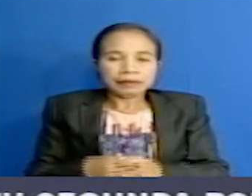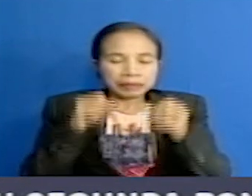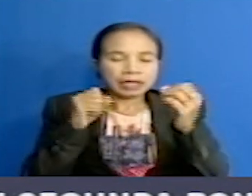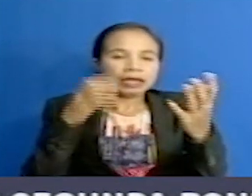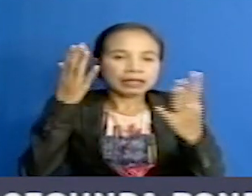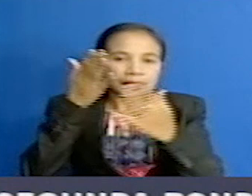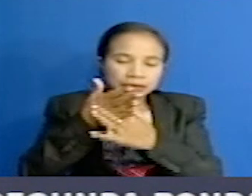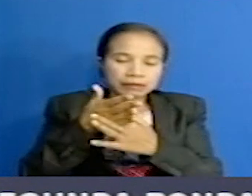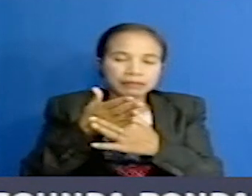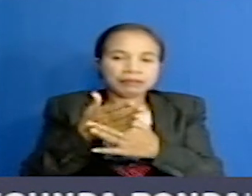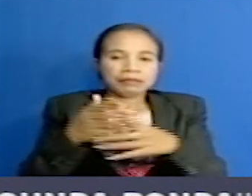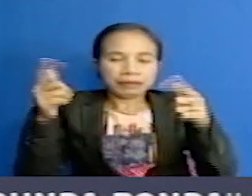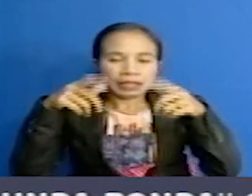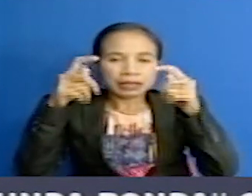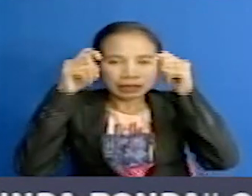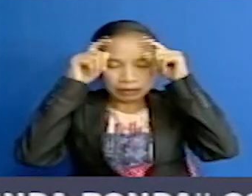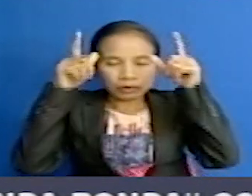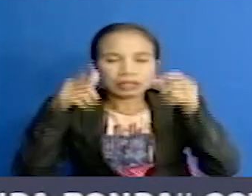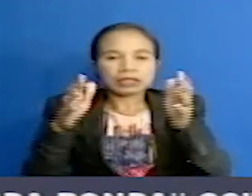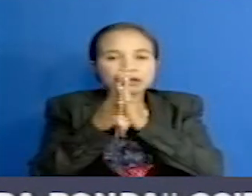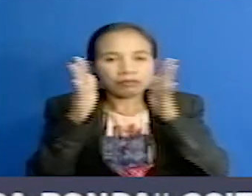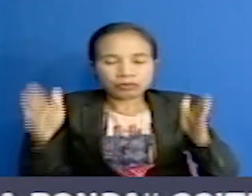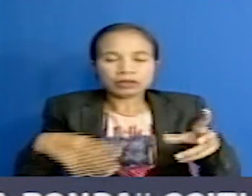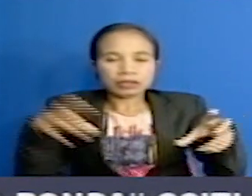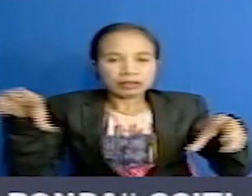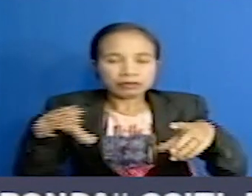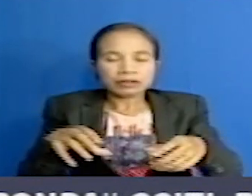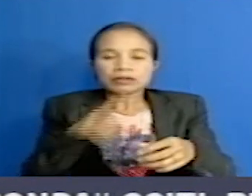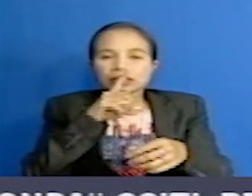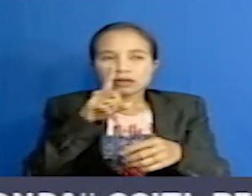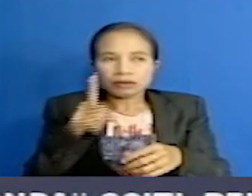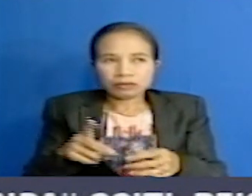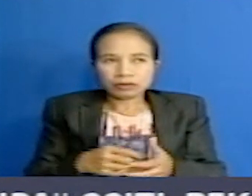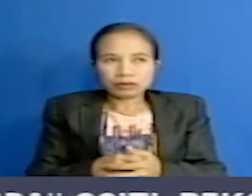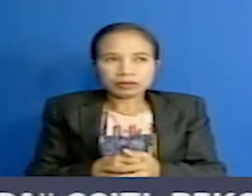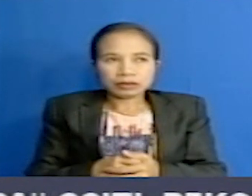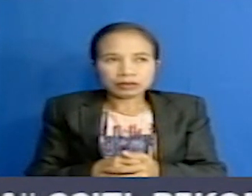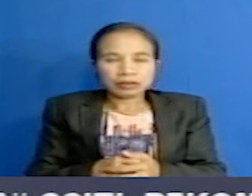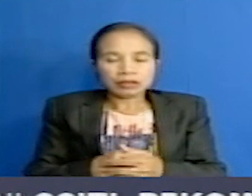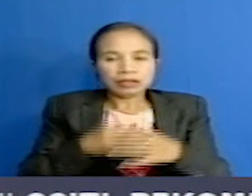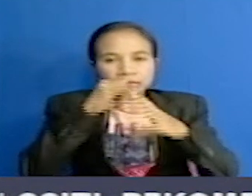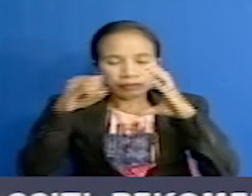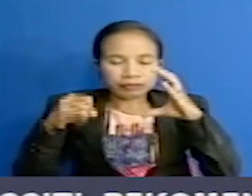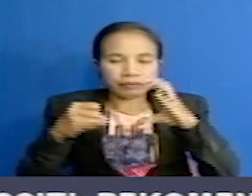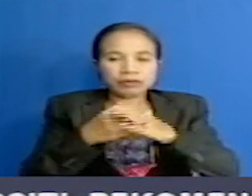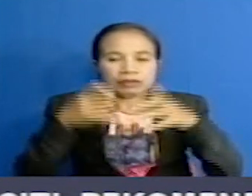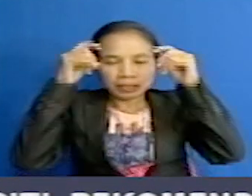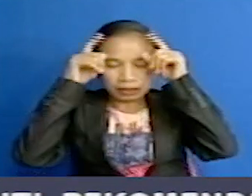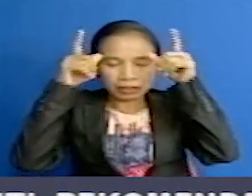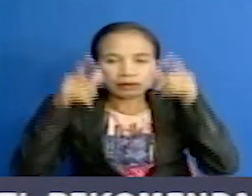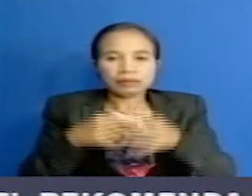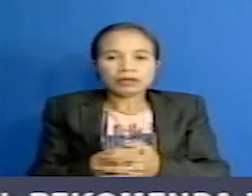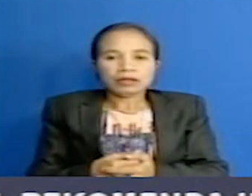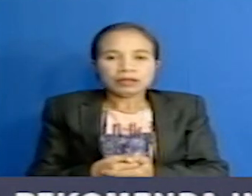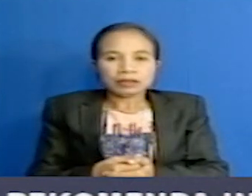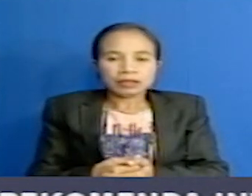né? Botevas. Também então, o sistema ele, né, estabelece o loss, nem influência, mas Ilha Timor, né? Botevas. Então, se